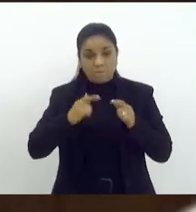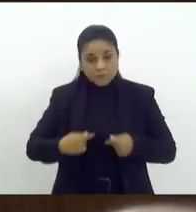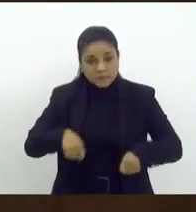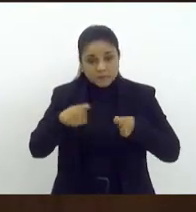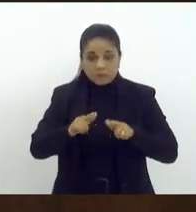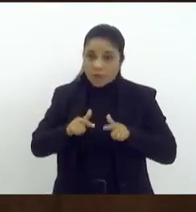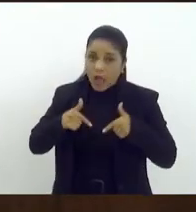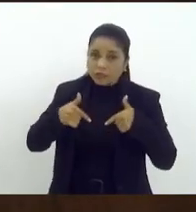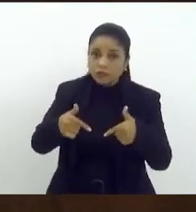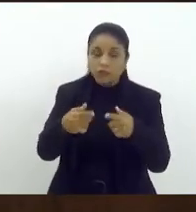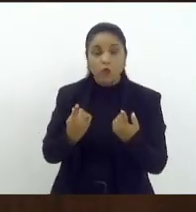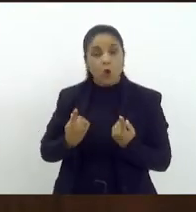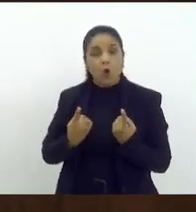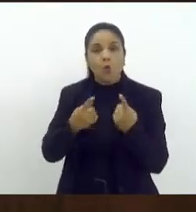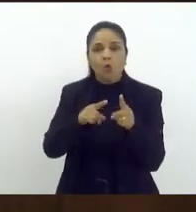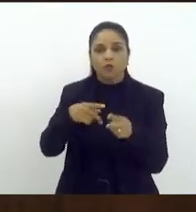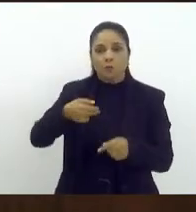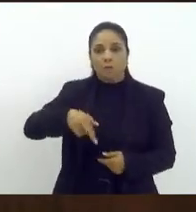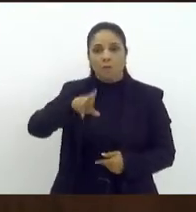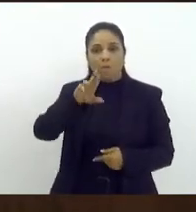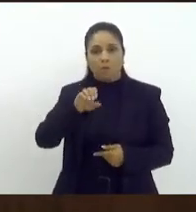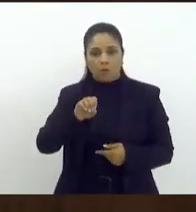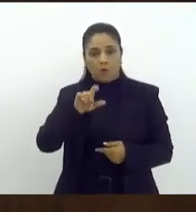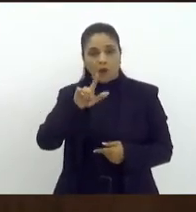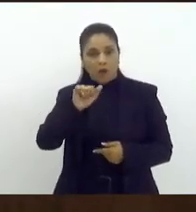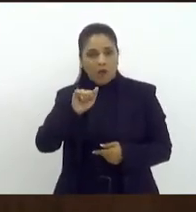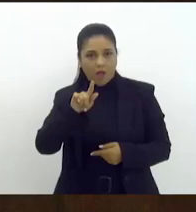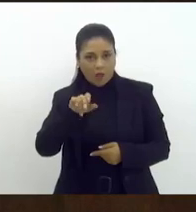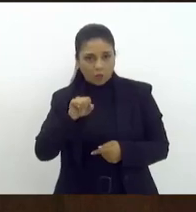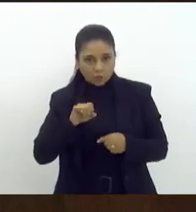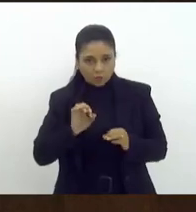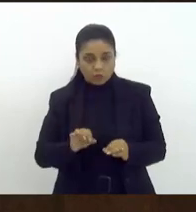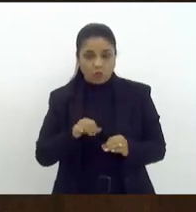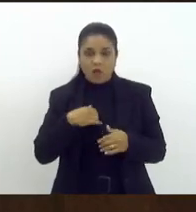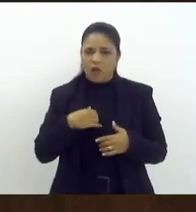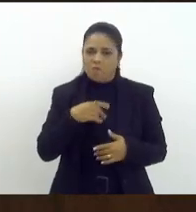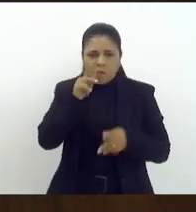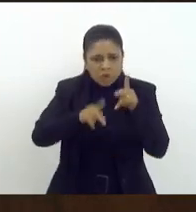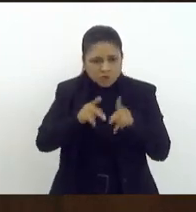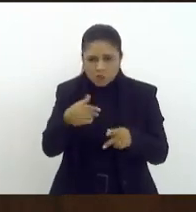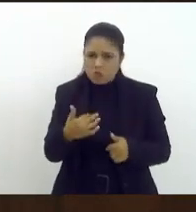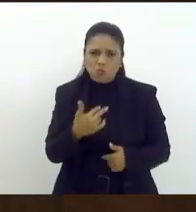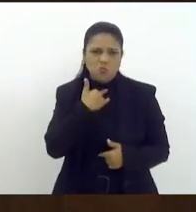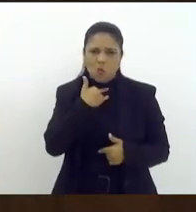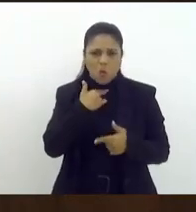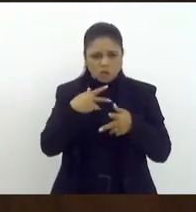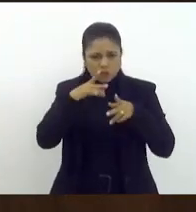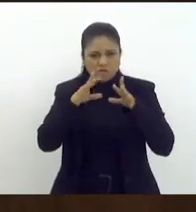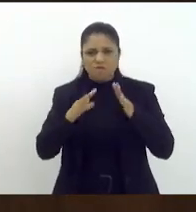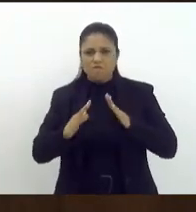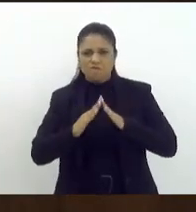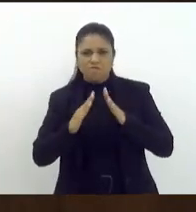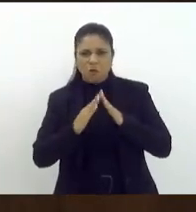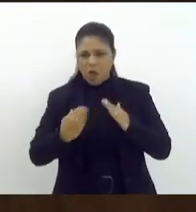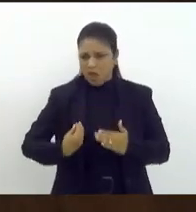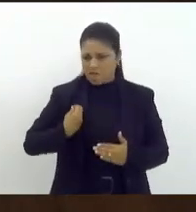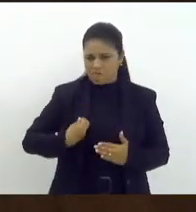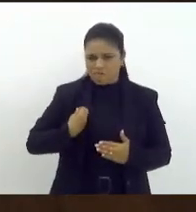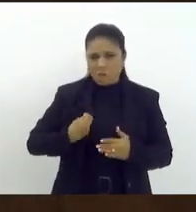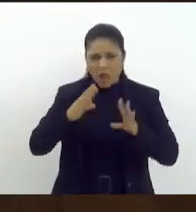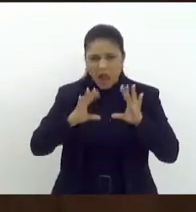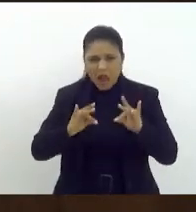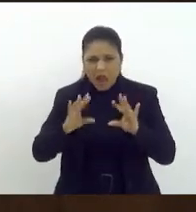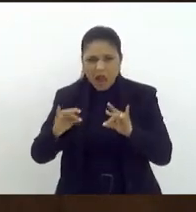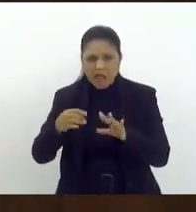nesse contrapolagos com veemência população não pode pisar na lama morar do lado do esgoto dentro do esgoto e